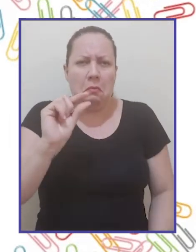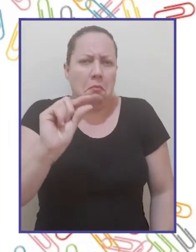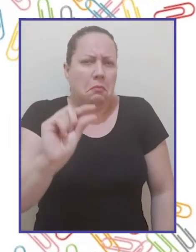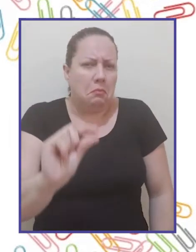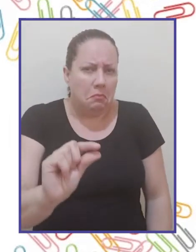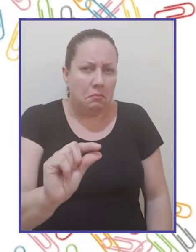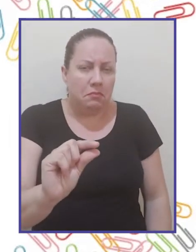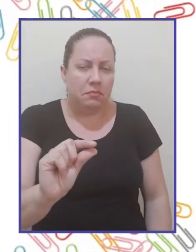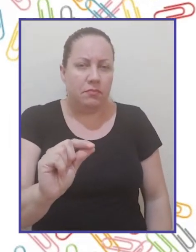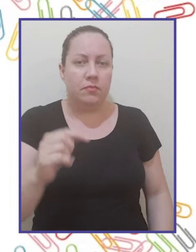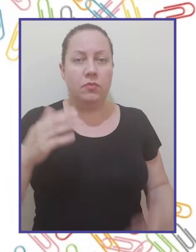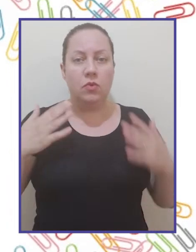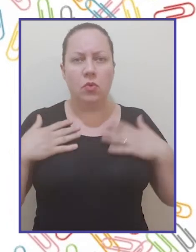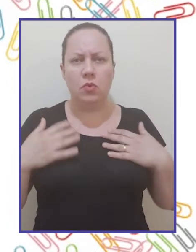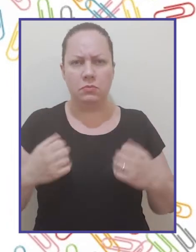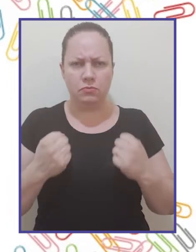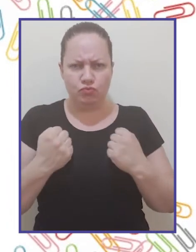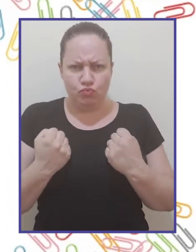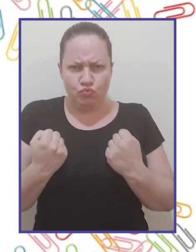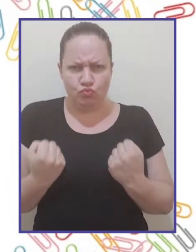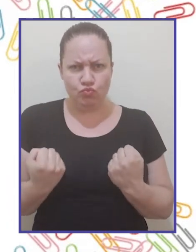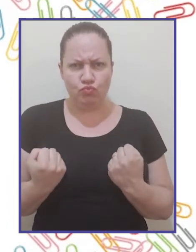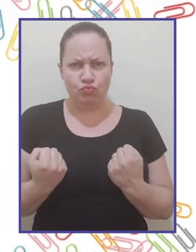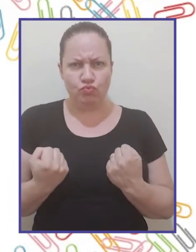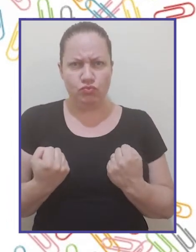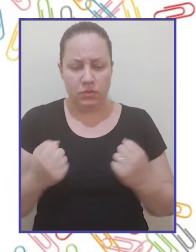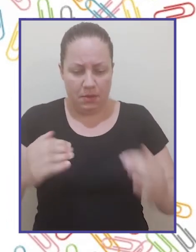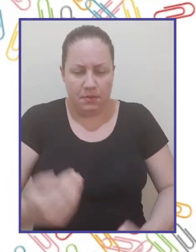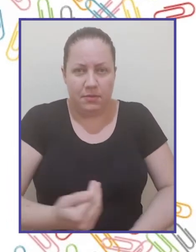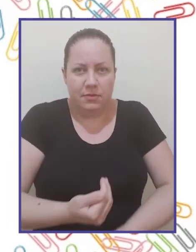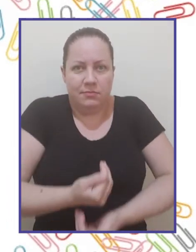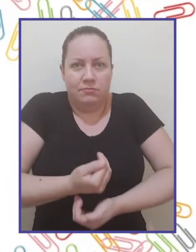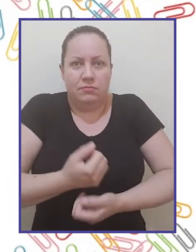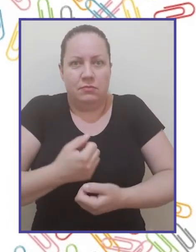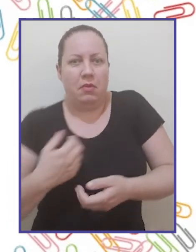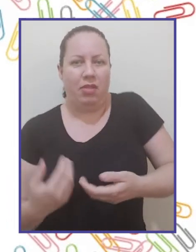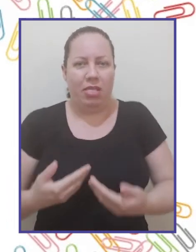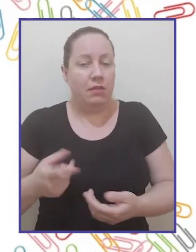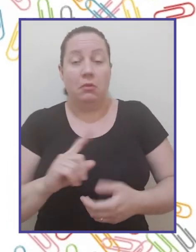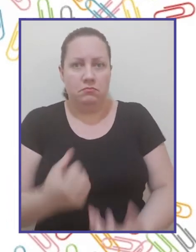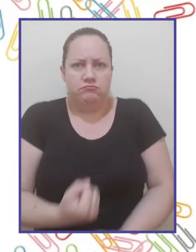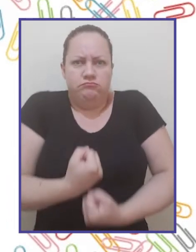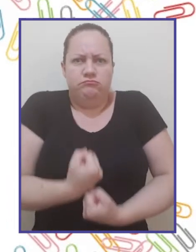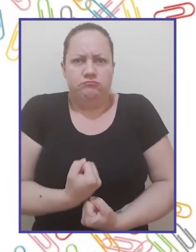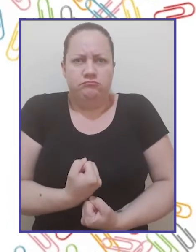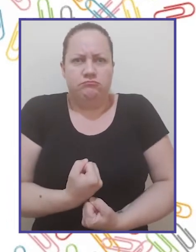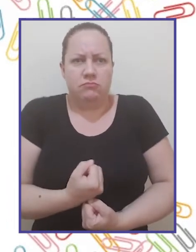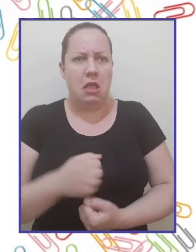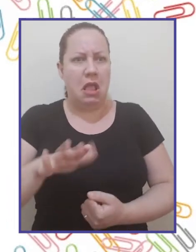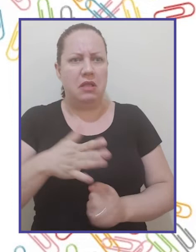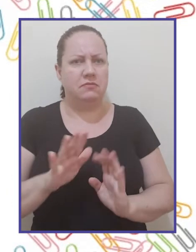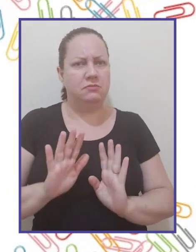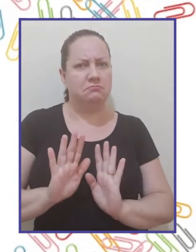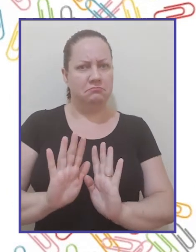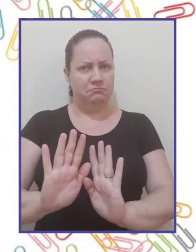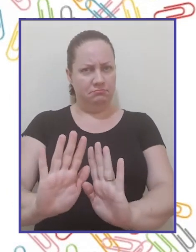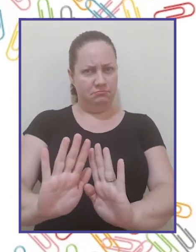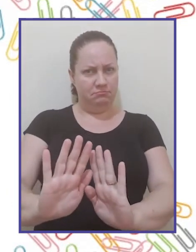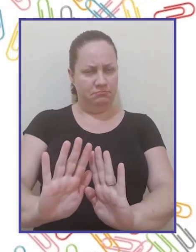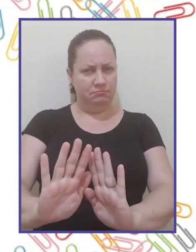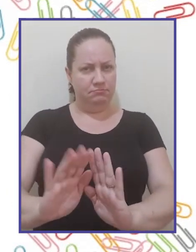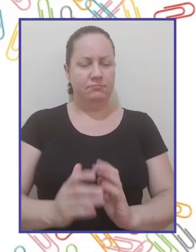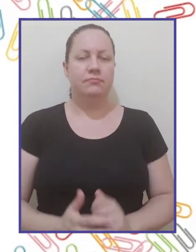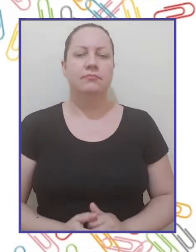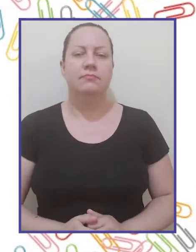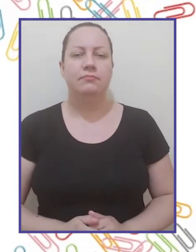chora, fica com o corpo rígido quando é pego no colo, às vezes se mostra reativo